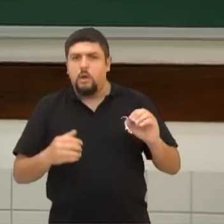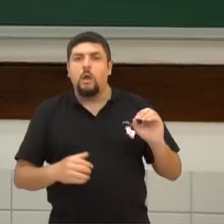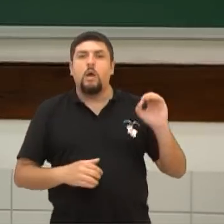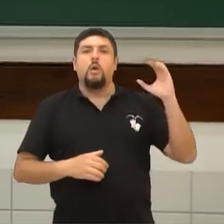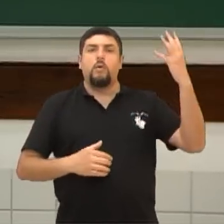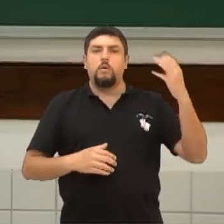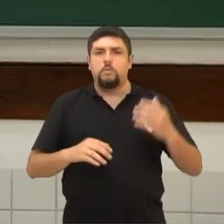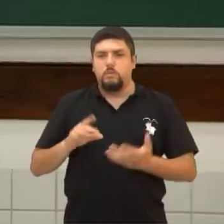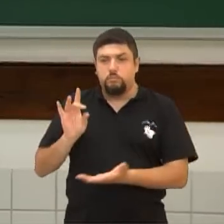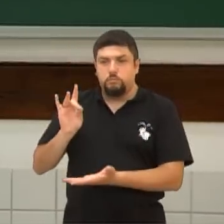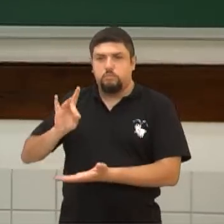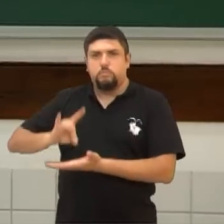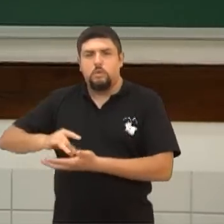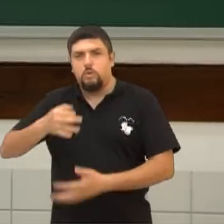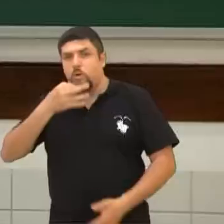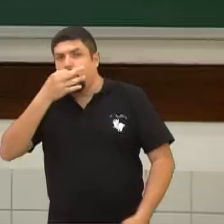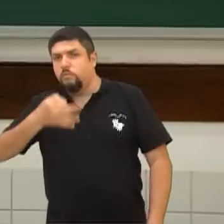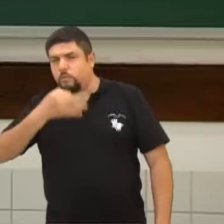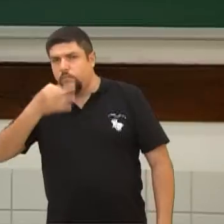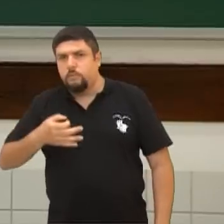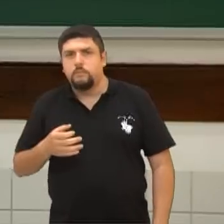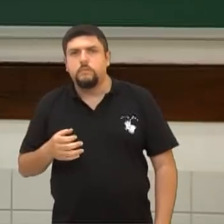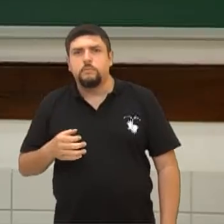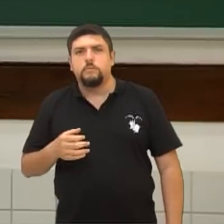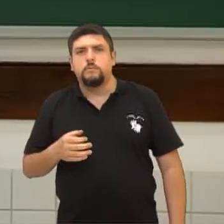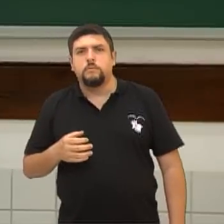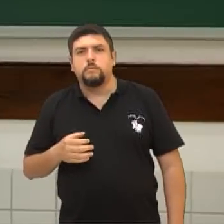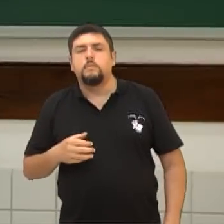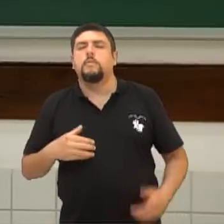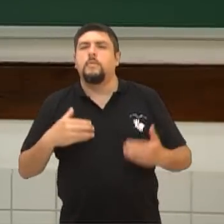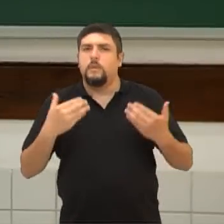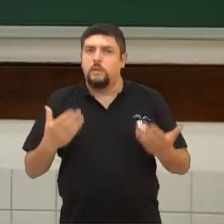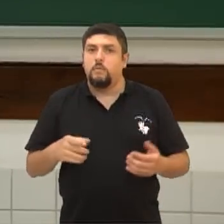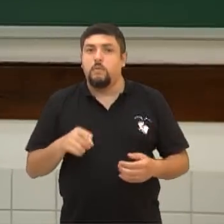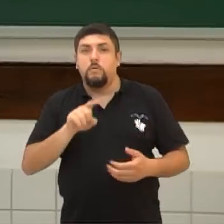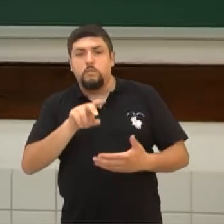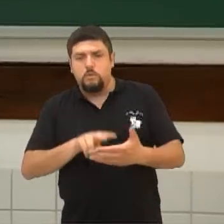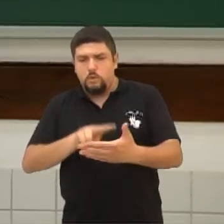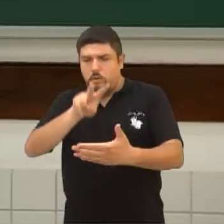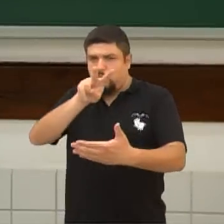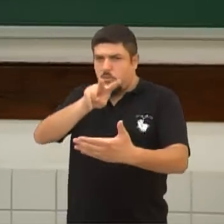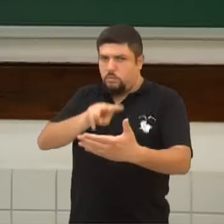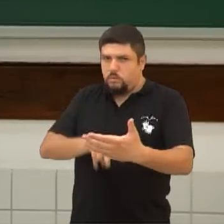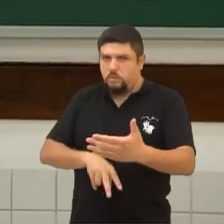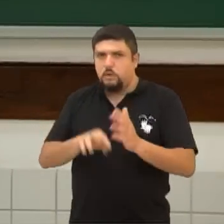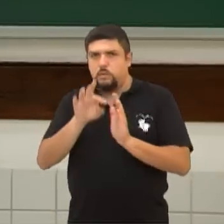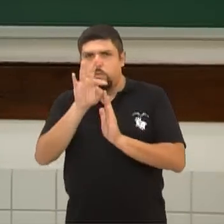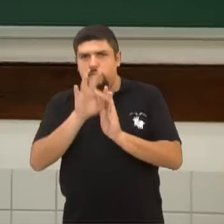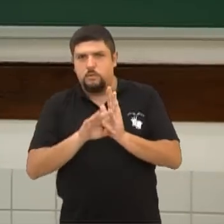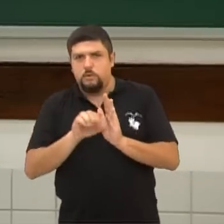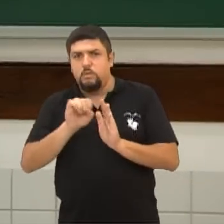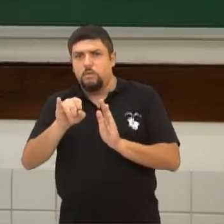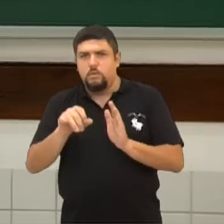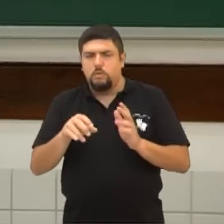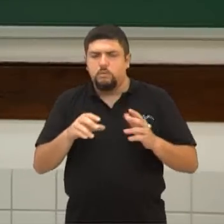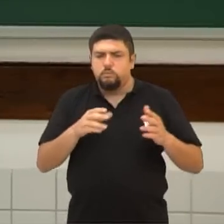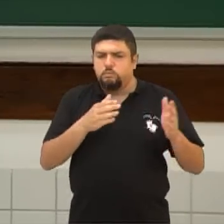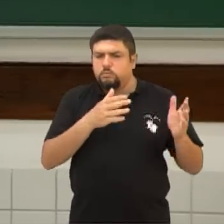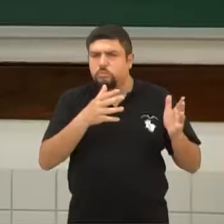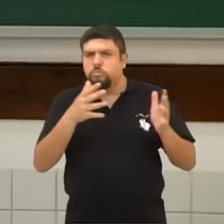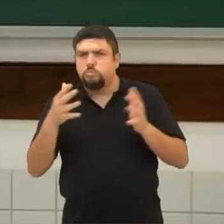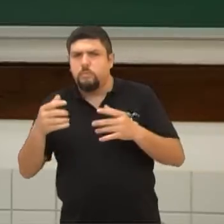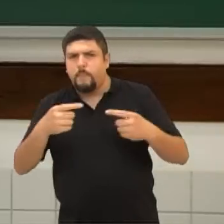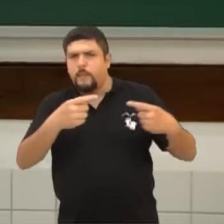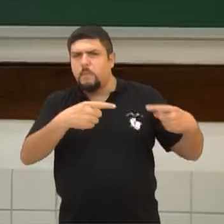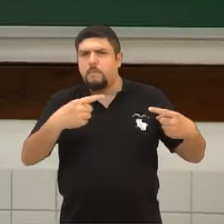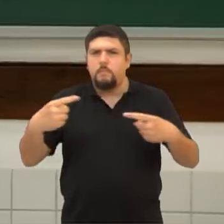e opinião? Importante, pessoal. Sempre que você ler um texto e tiver lá, for um texto